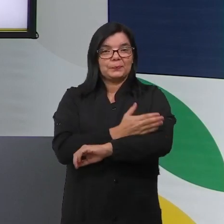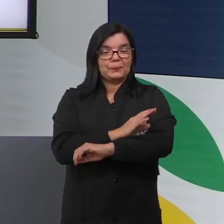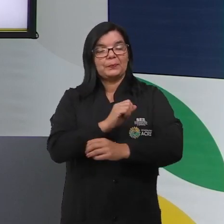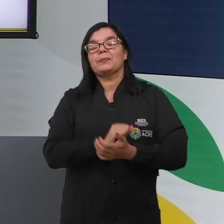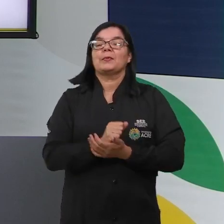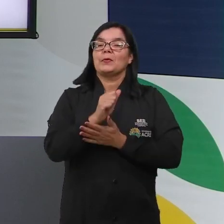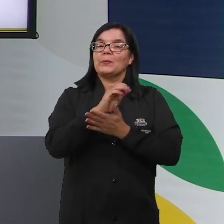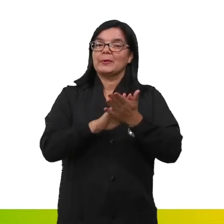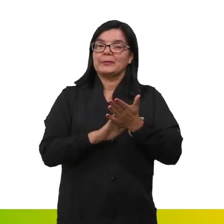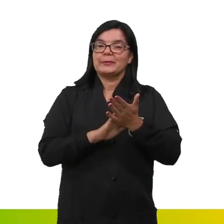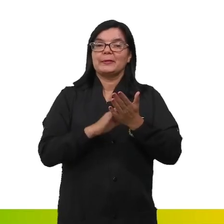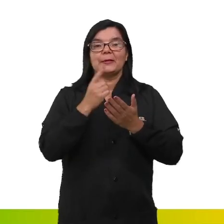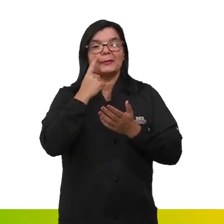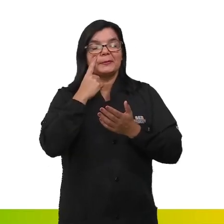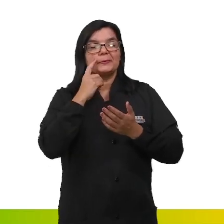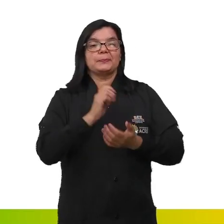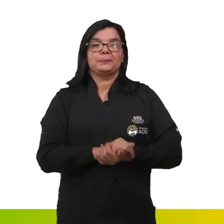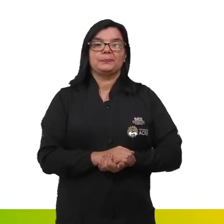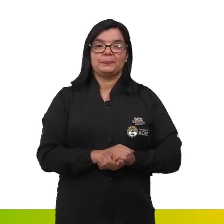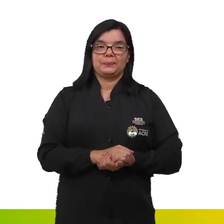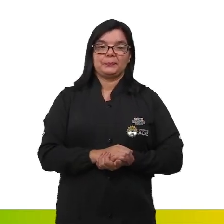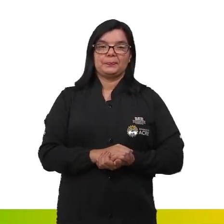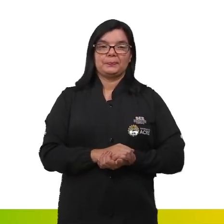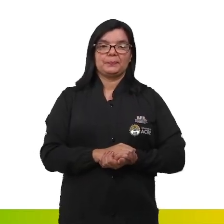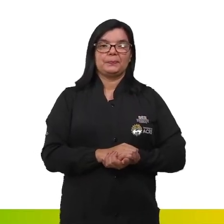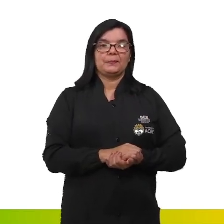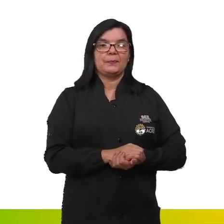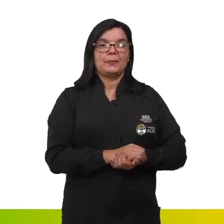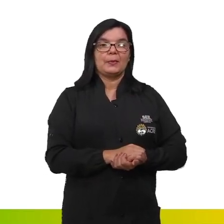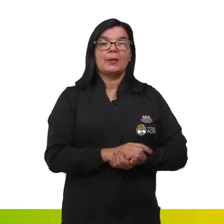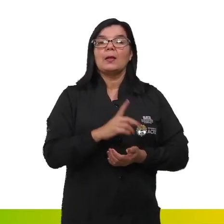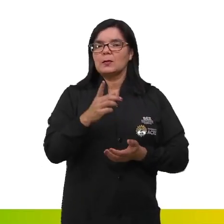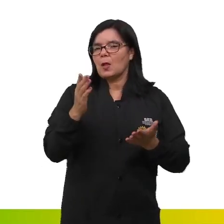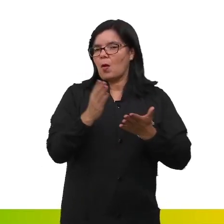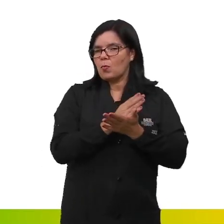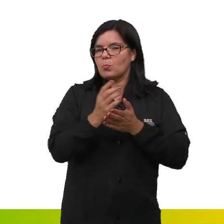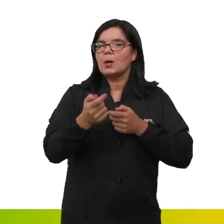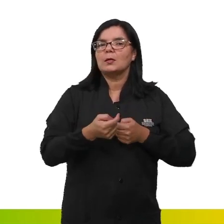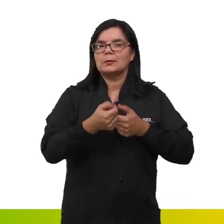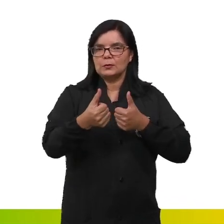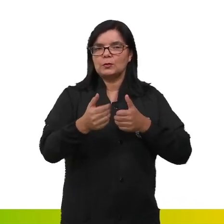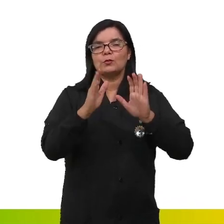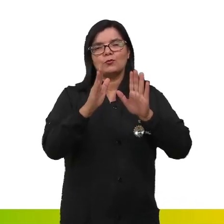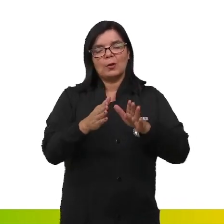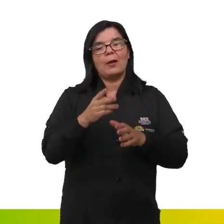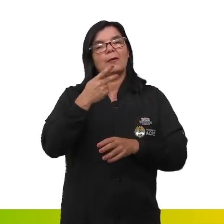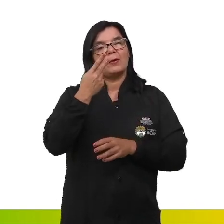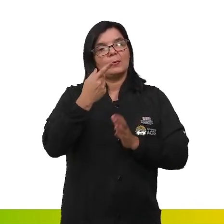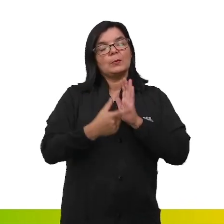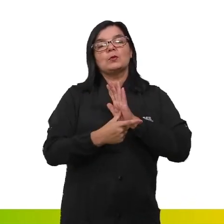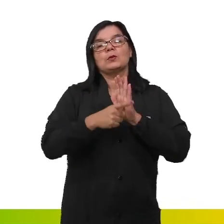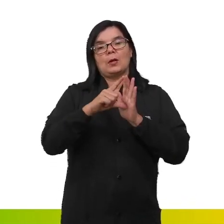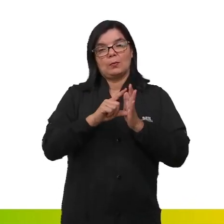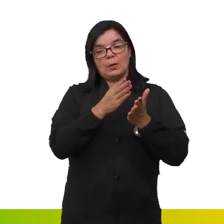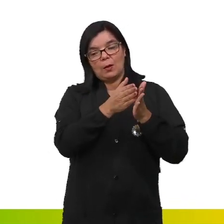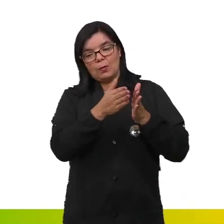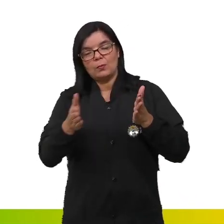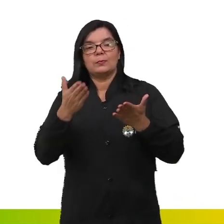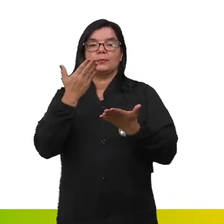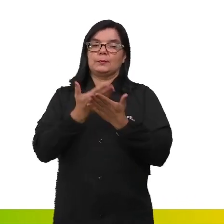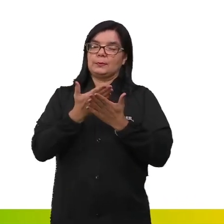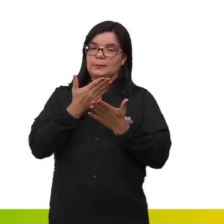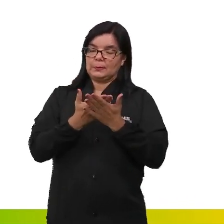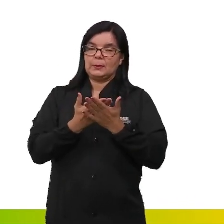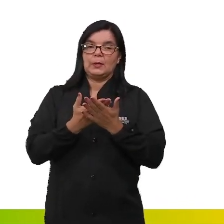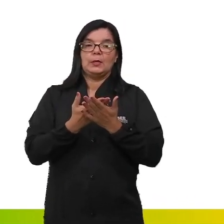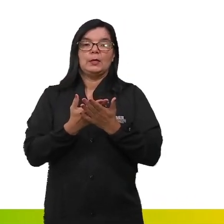uma tarefa aí para vocês, acompanhe aí comigo na tela. Essas aí são algumas dicas que elas já foram faladas ao longo da aula, tá?